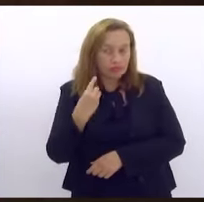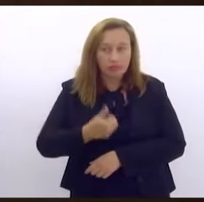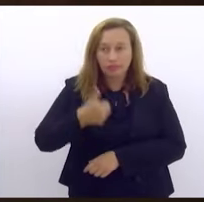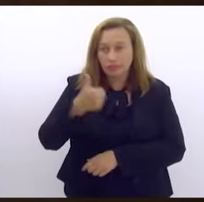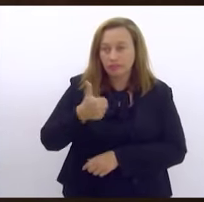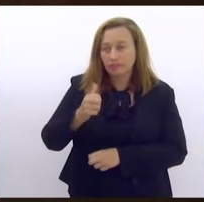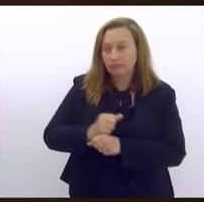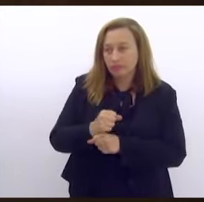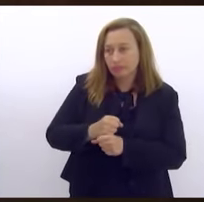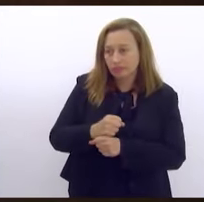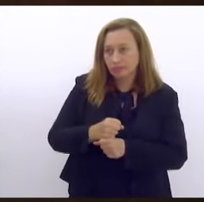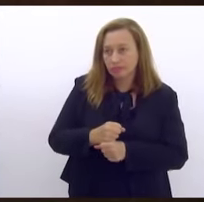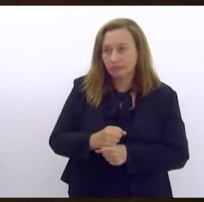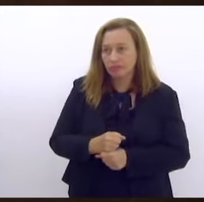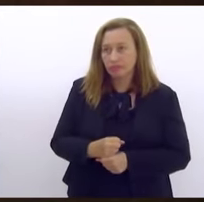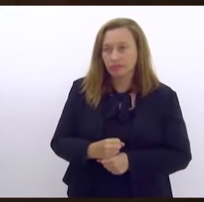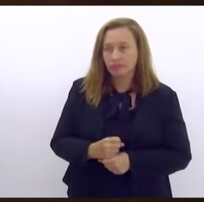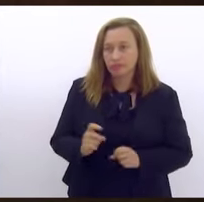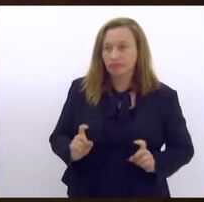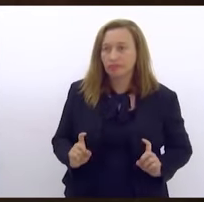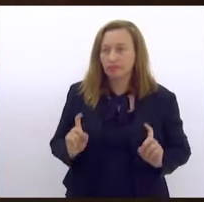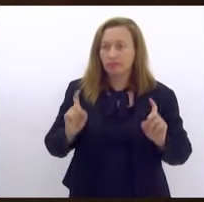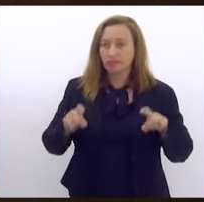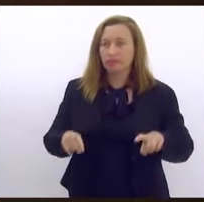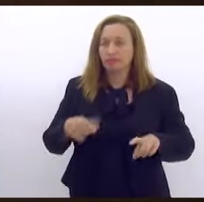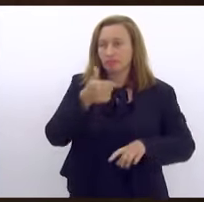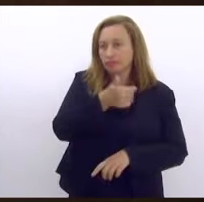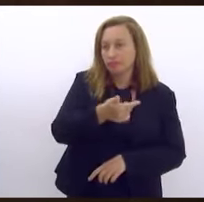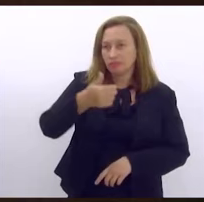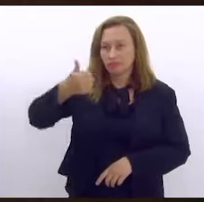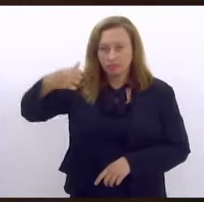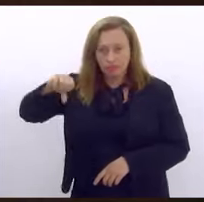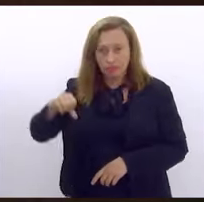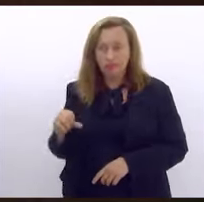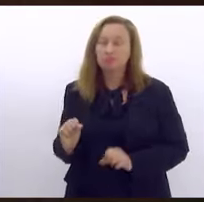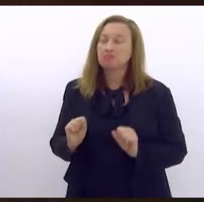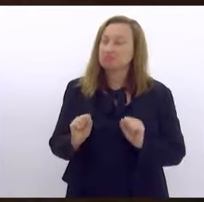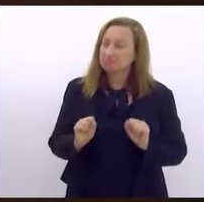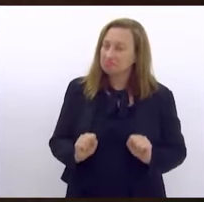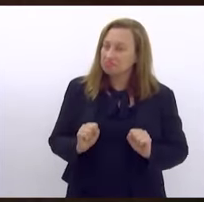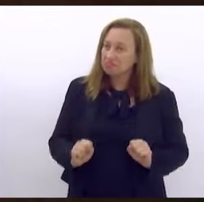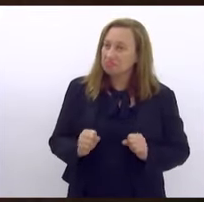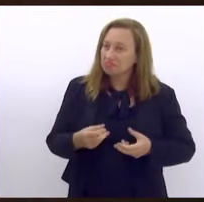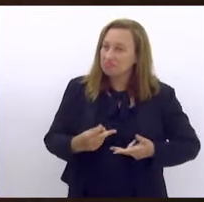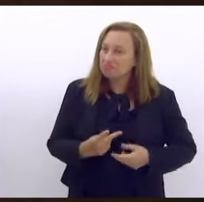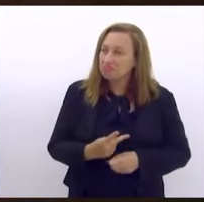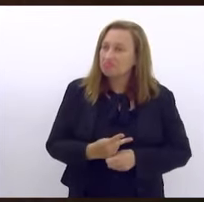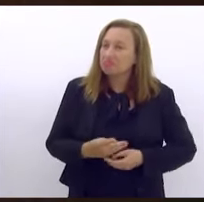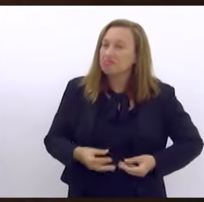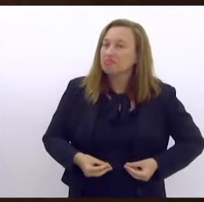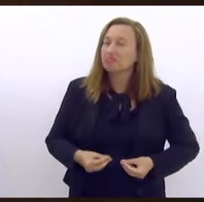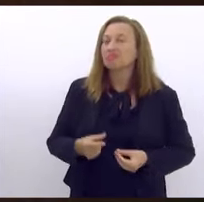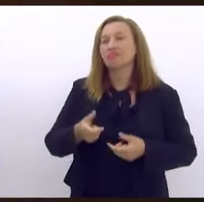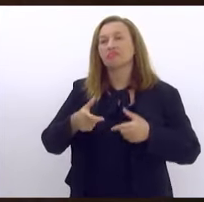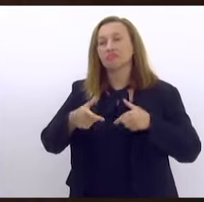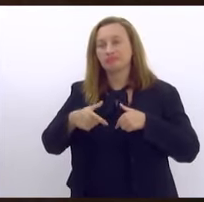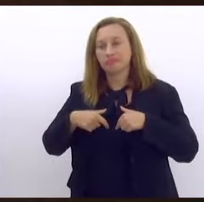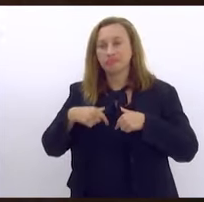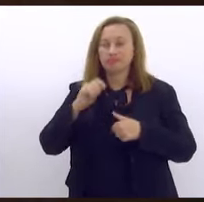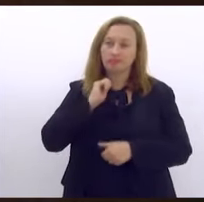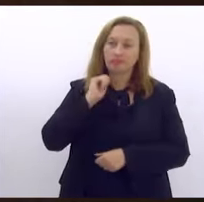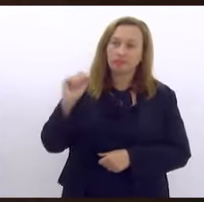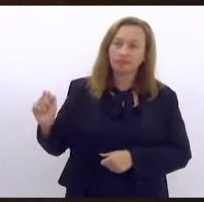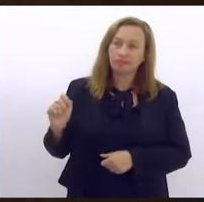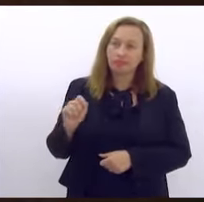eu estive deputada aqui, em 2019, nós pudemos entregar a medalha Tiradentes no